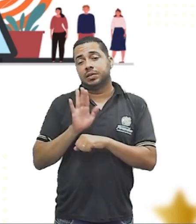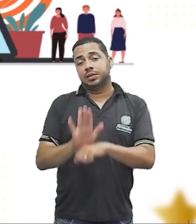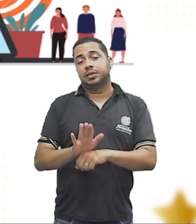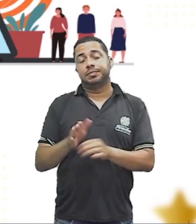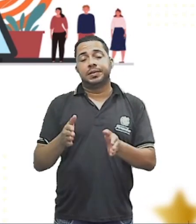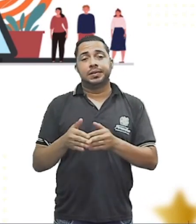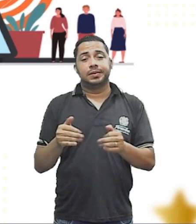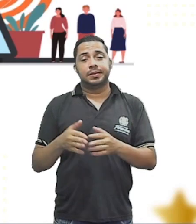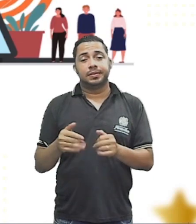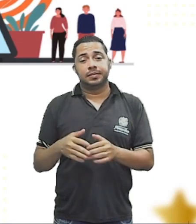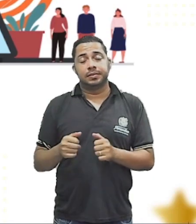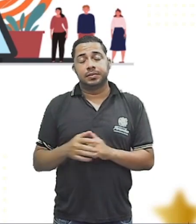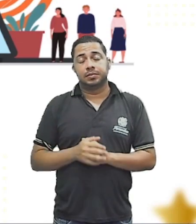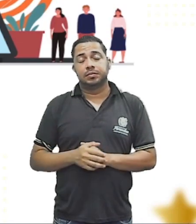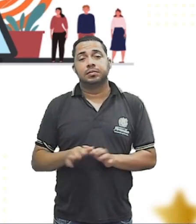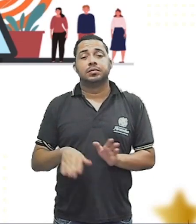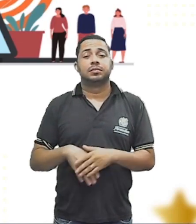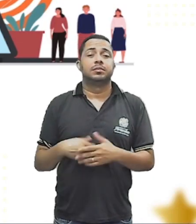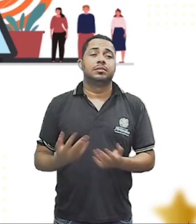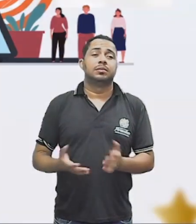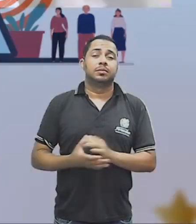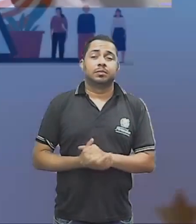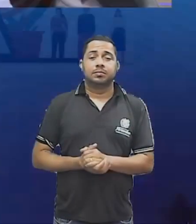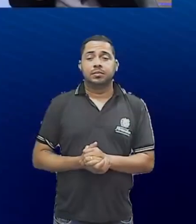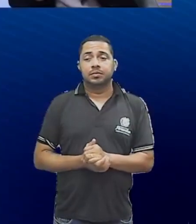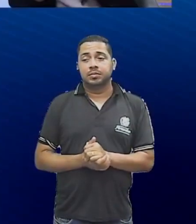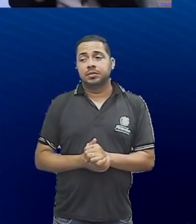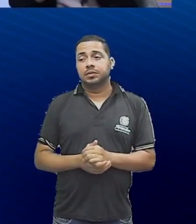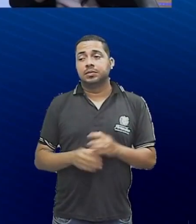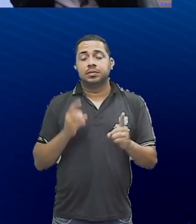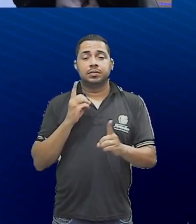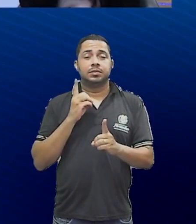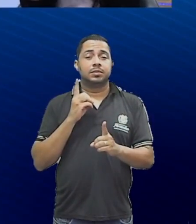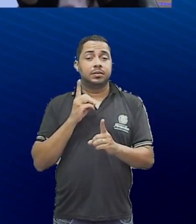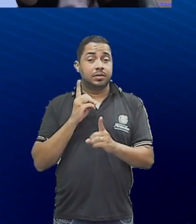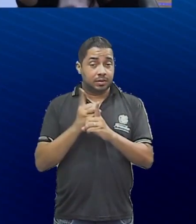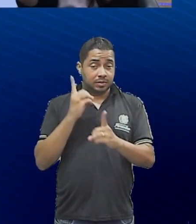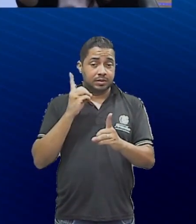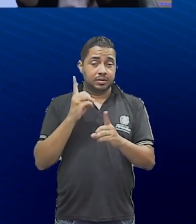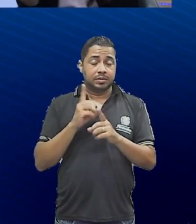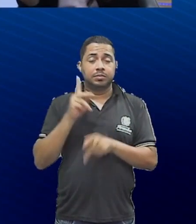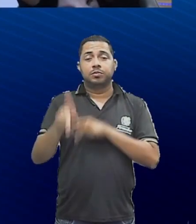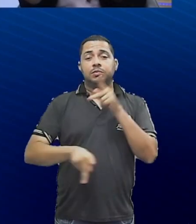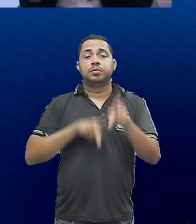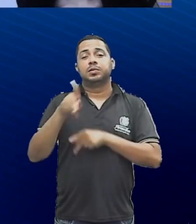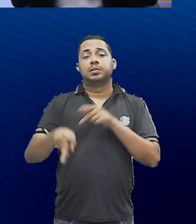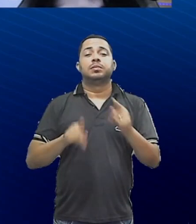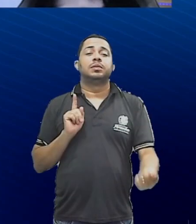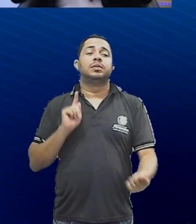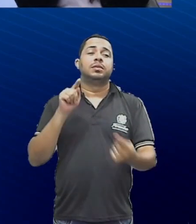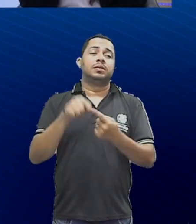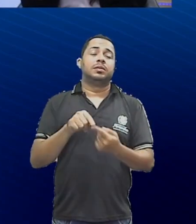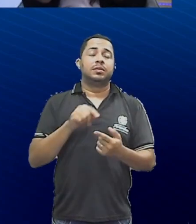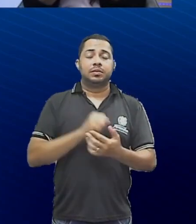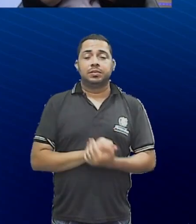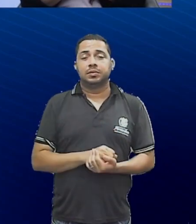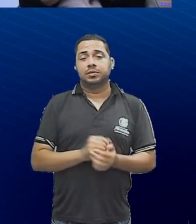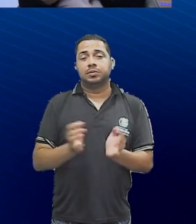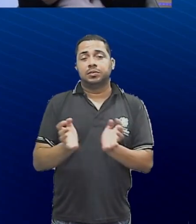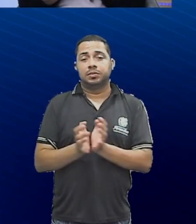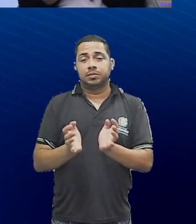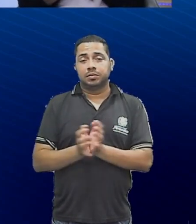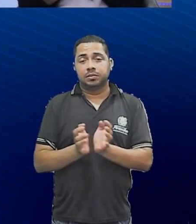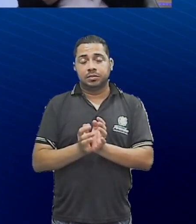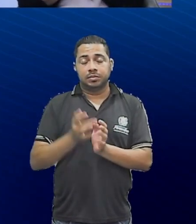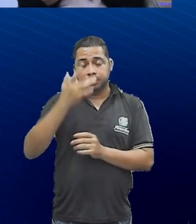demanda, tá? Então, ao identificar um público-alvo, né, que é o grupo de pessoas que nós